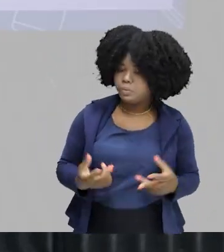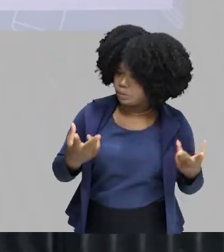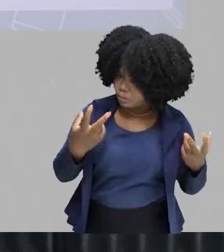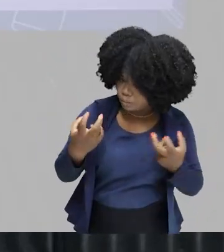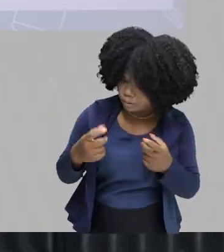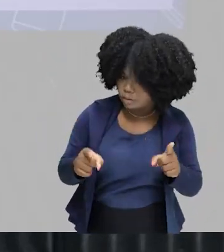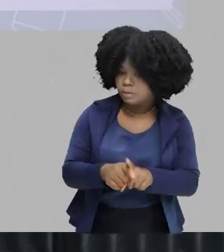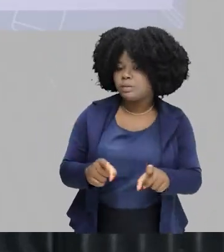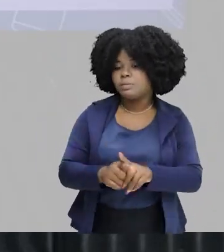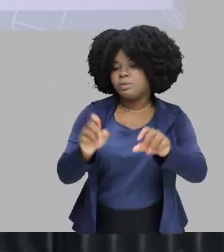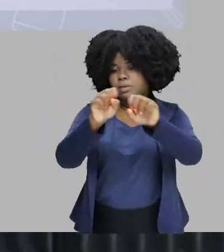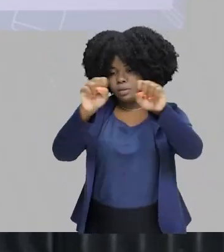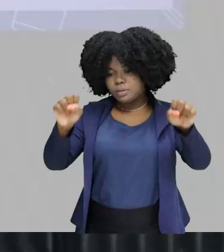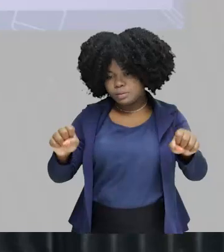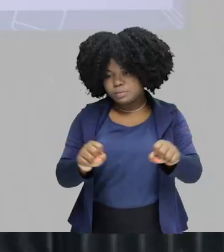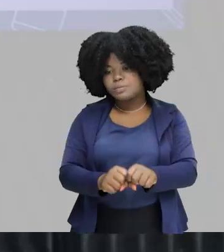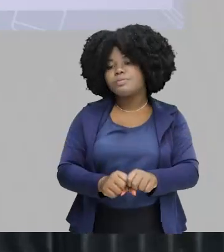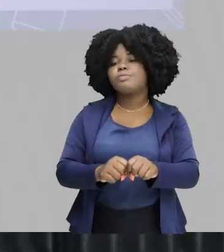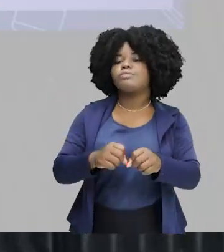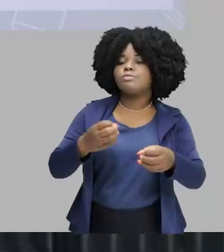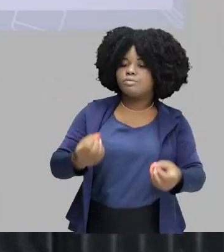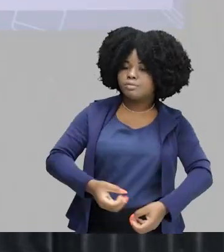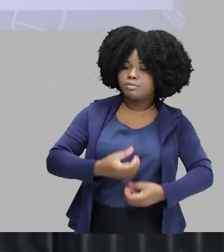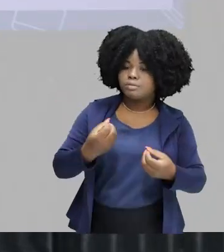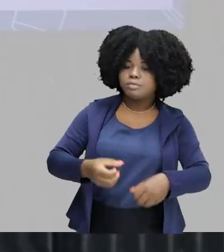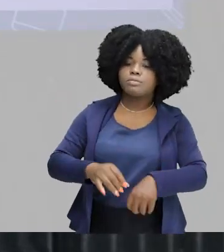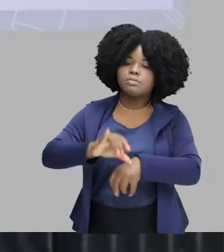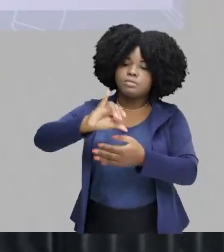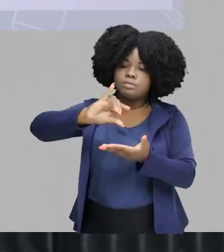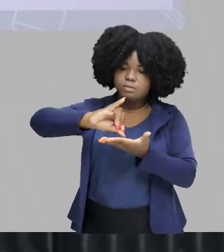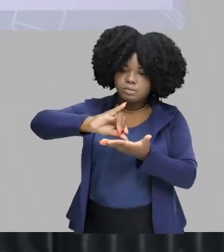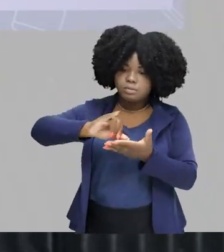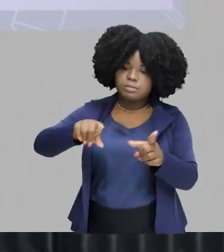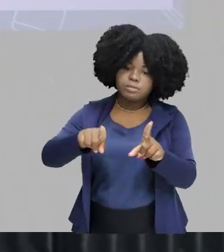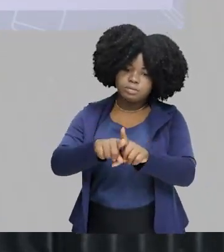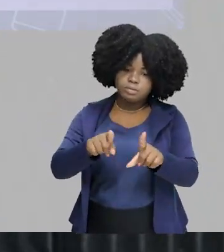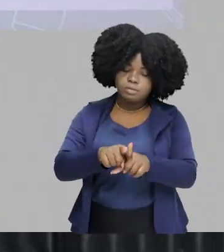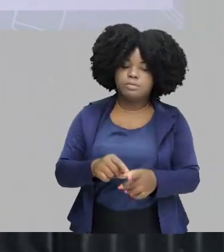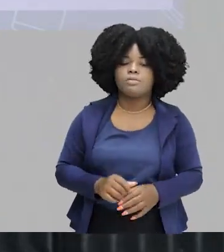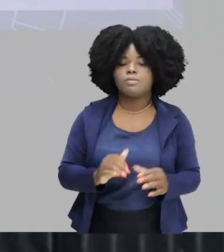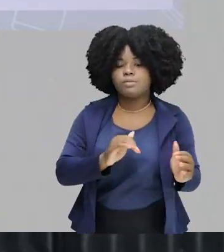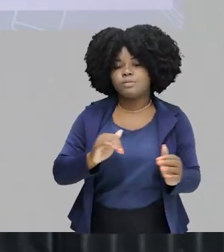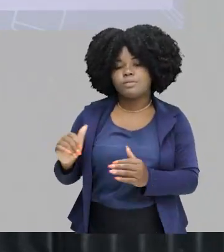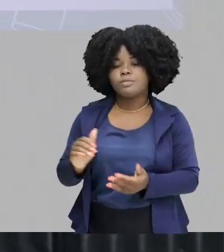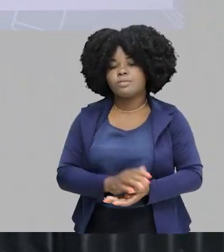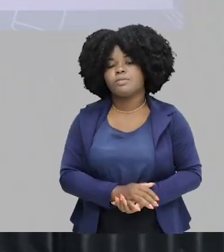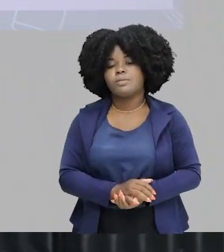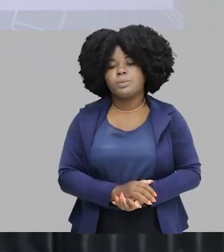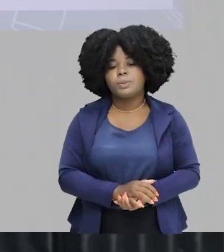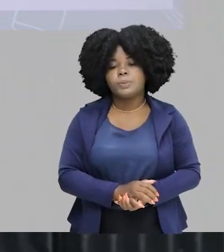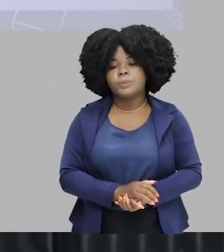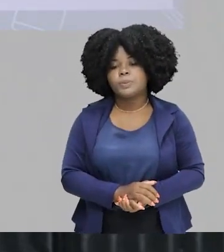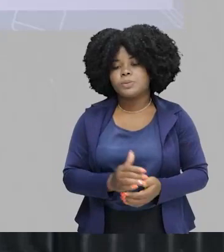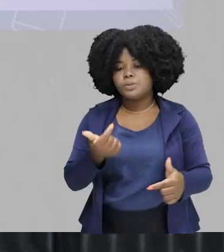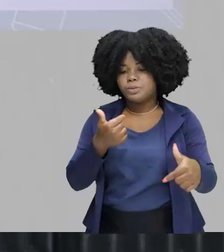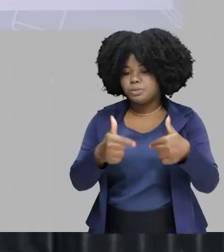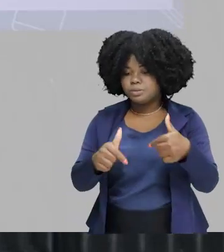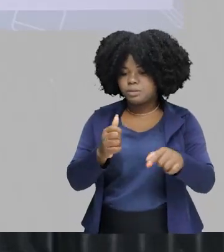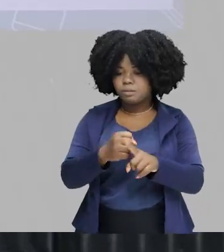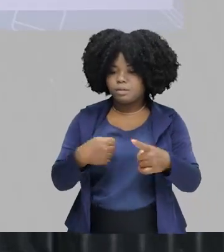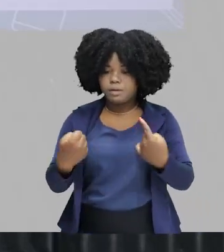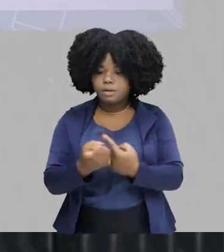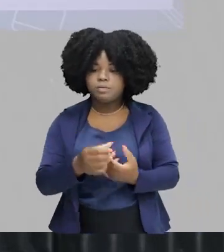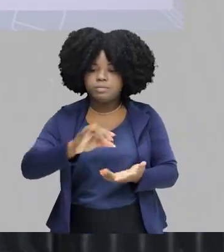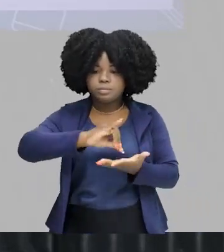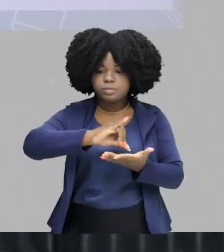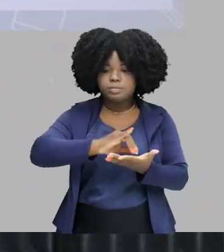sistema de produção capitalista também. Para Durkheim, o trabalho em sociedades capitalistas pós-industriais, ou seja, do